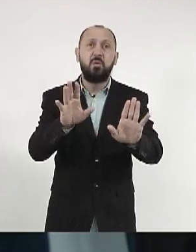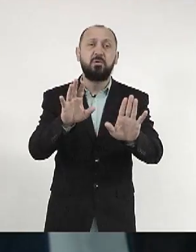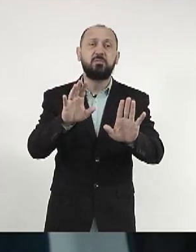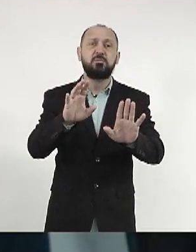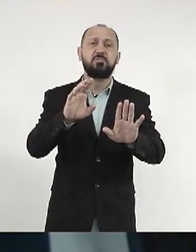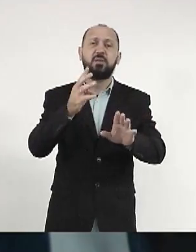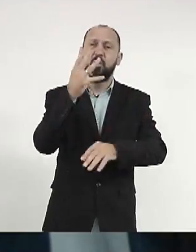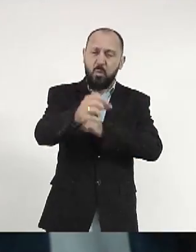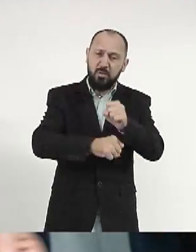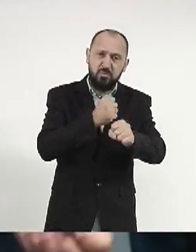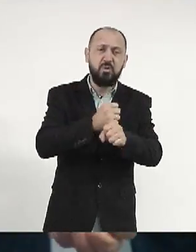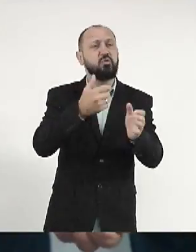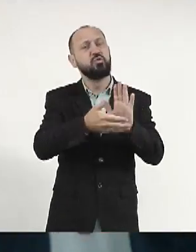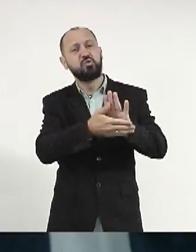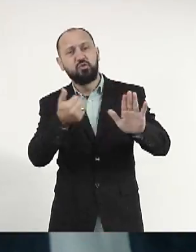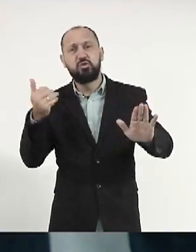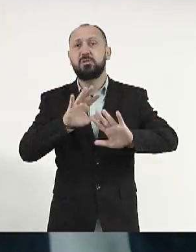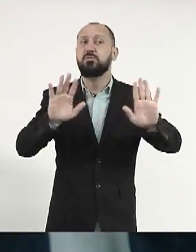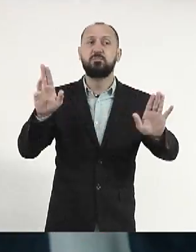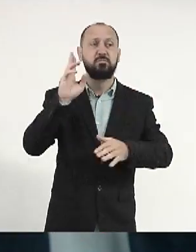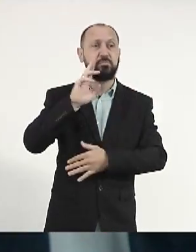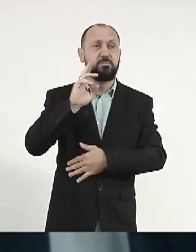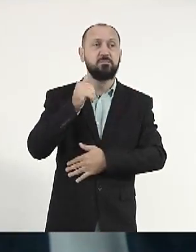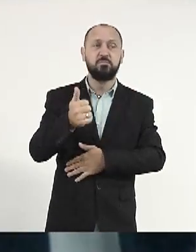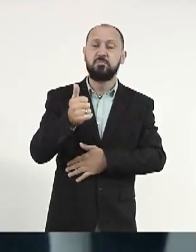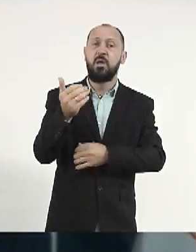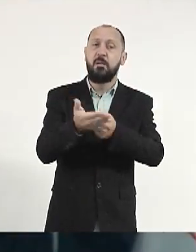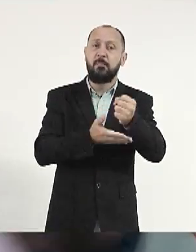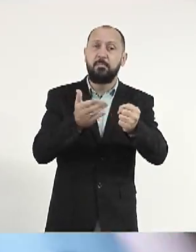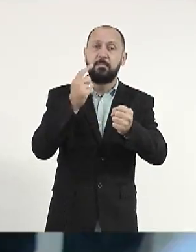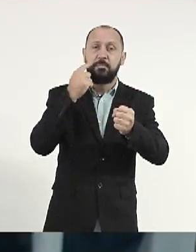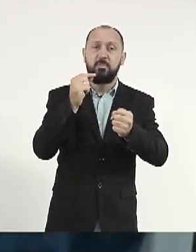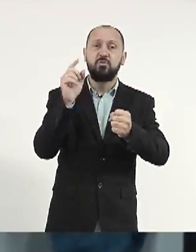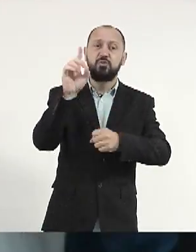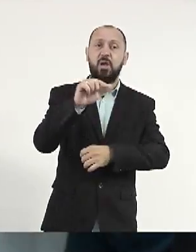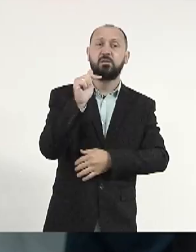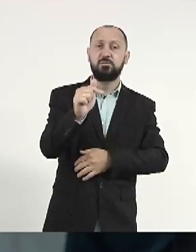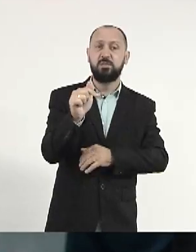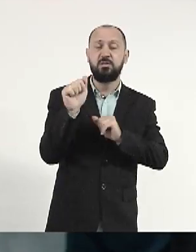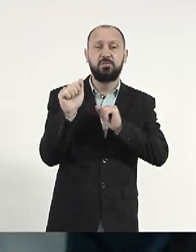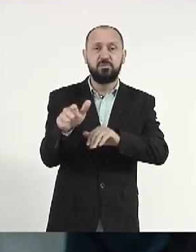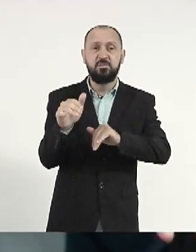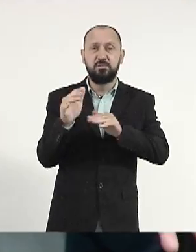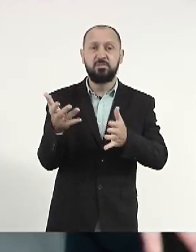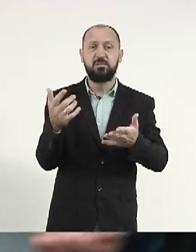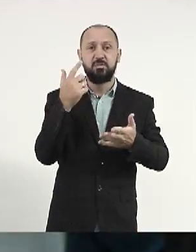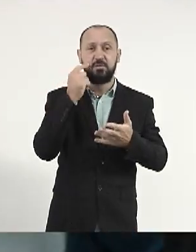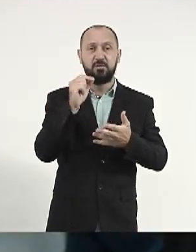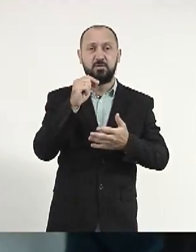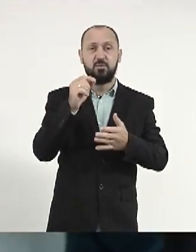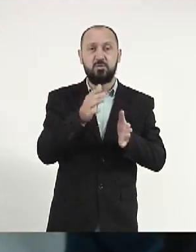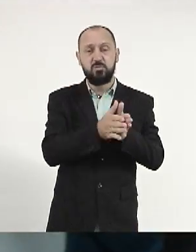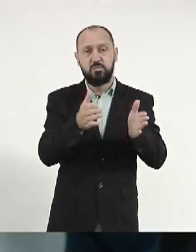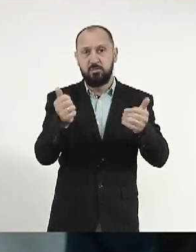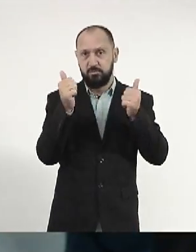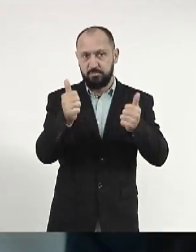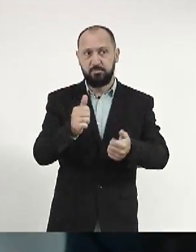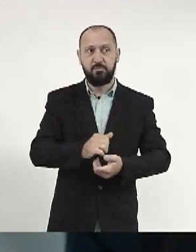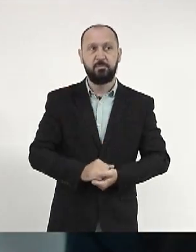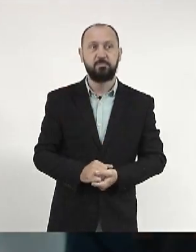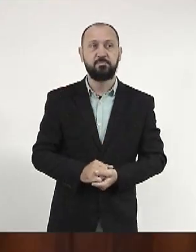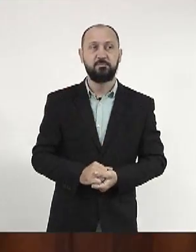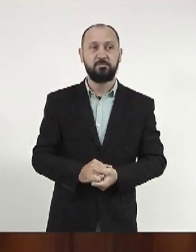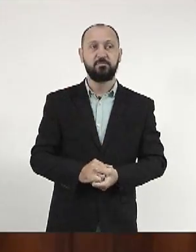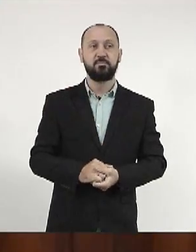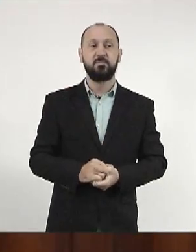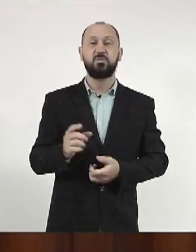daí 4 anos nós vamos tirar, certo? Baseado no 7 de setembro, ele vai só ter esse mandato mesmo. Muito obrigado.